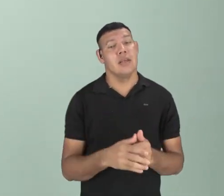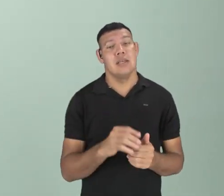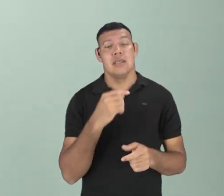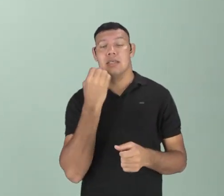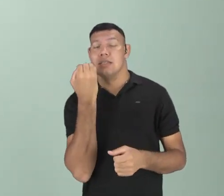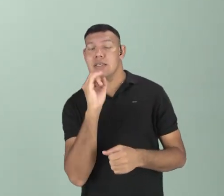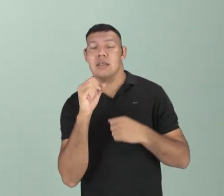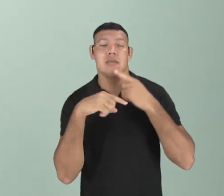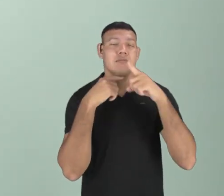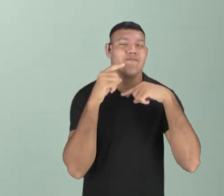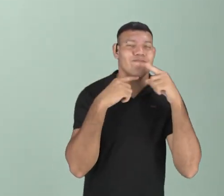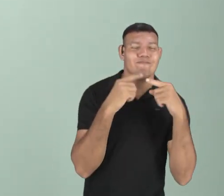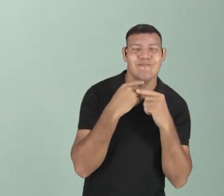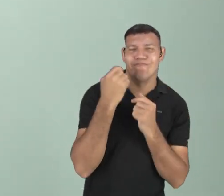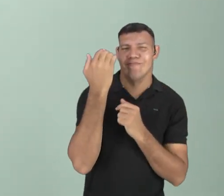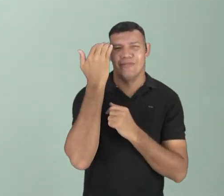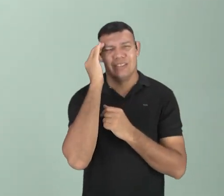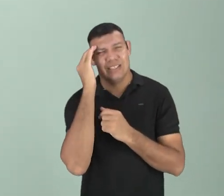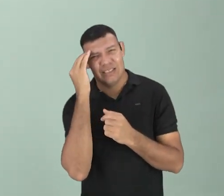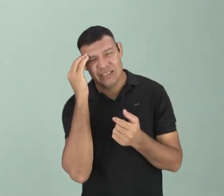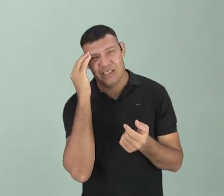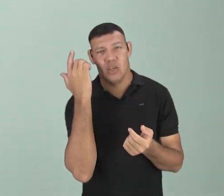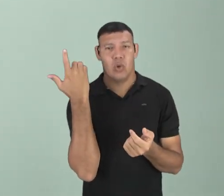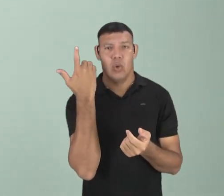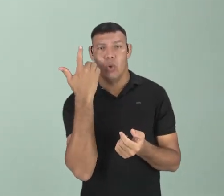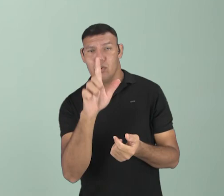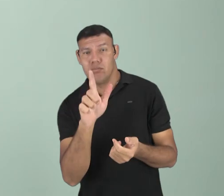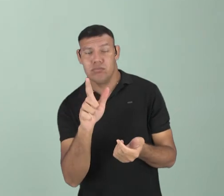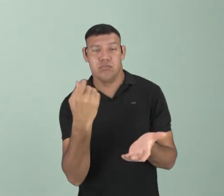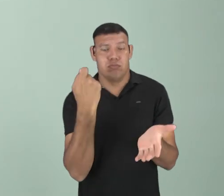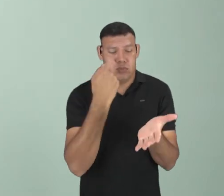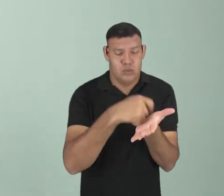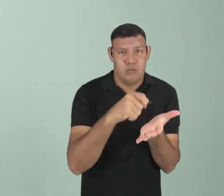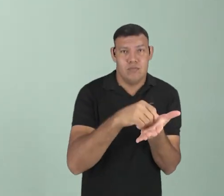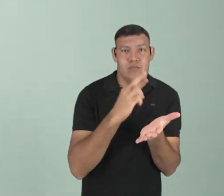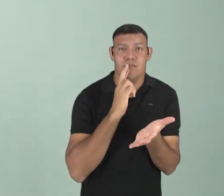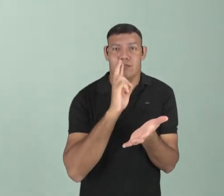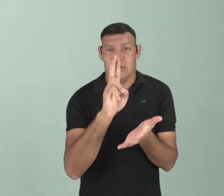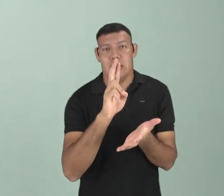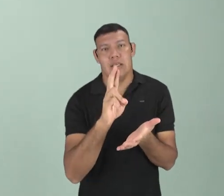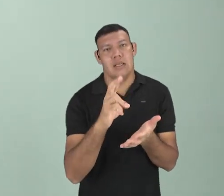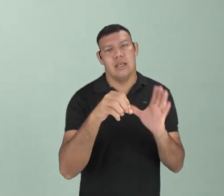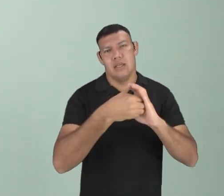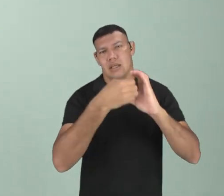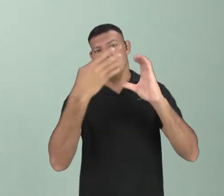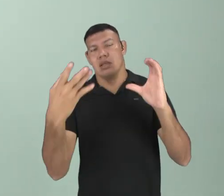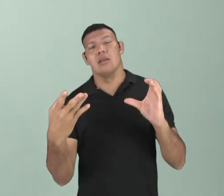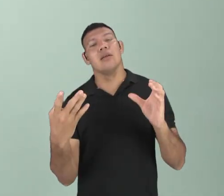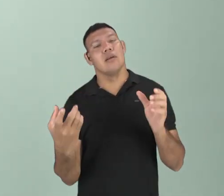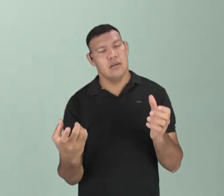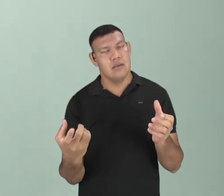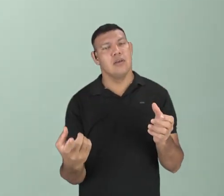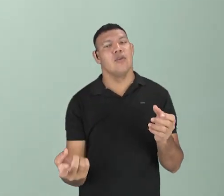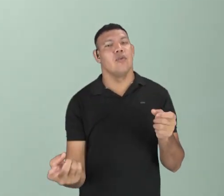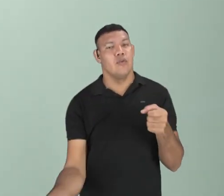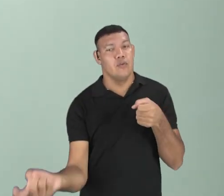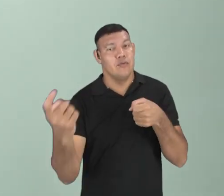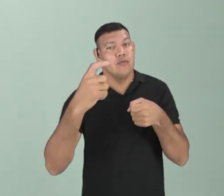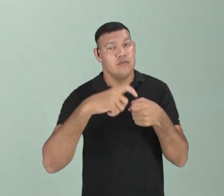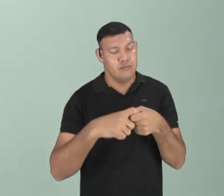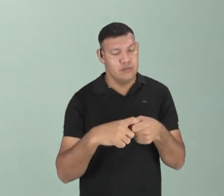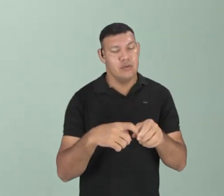tiverem dúvidas, não conseguiram copiar as respostas e nem as características desse conteúdo, retomem o nosso conteúdo